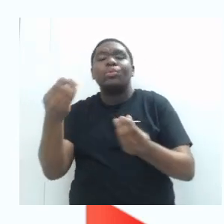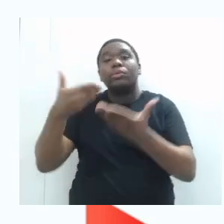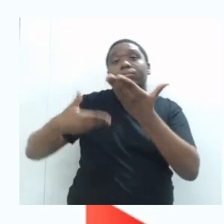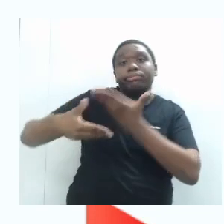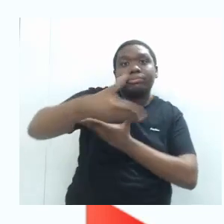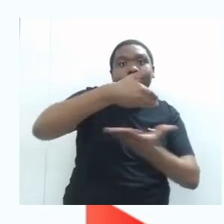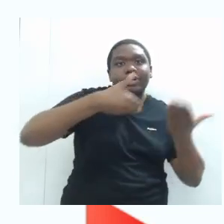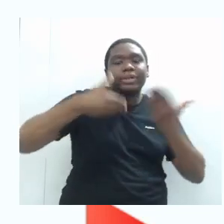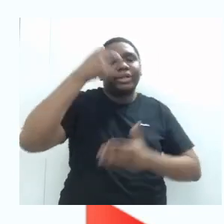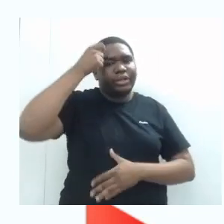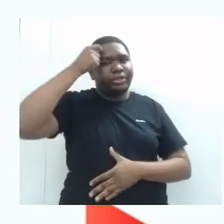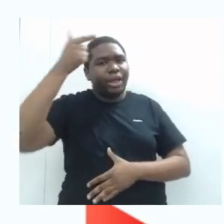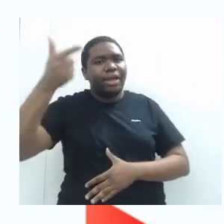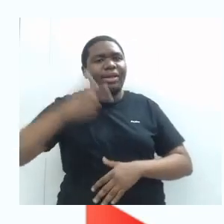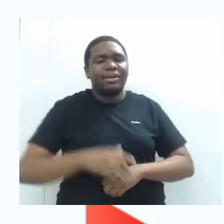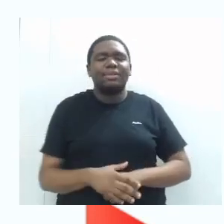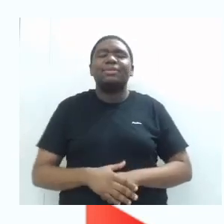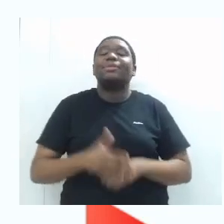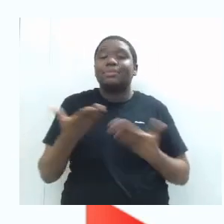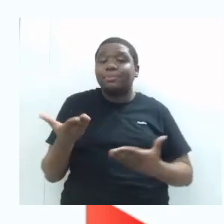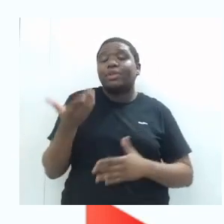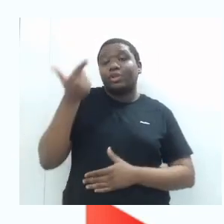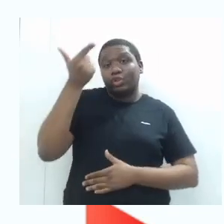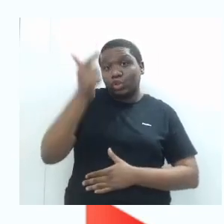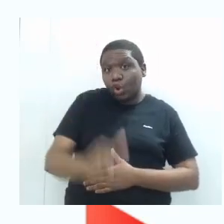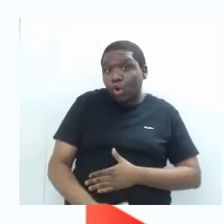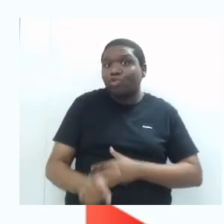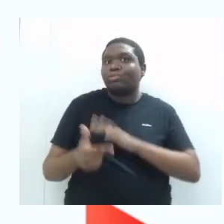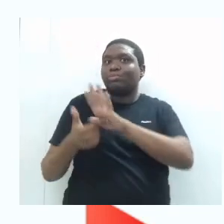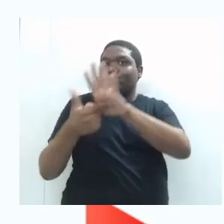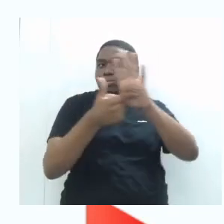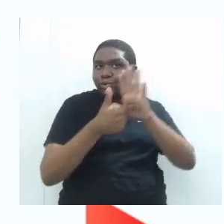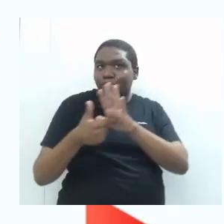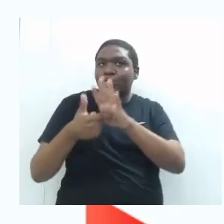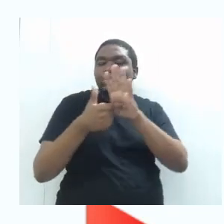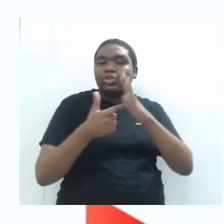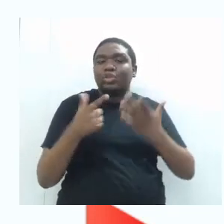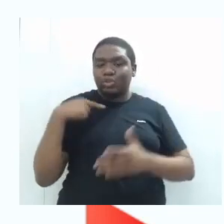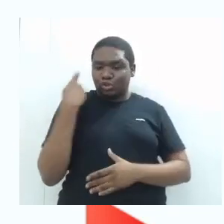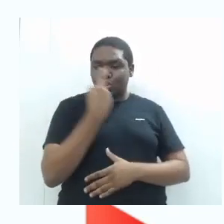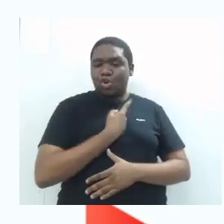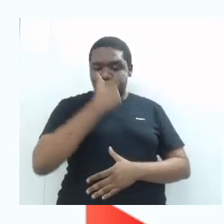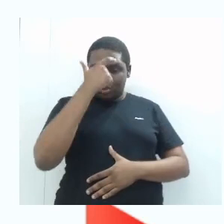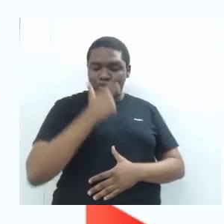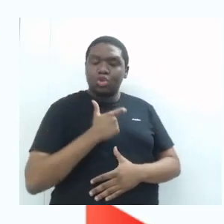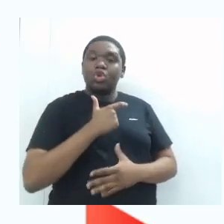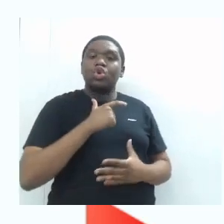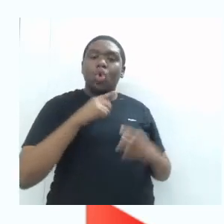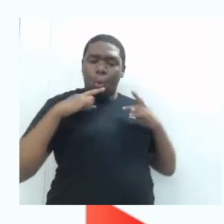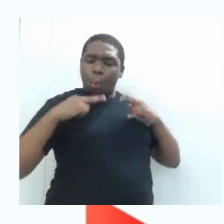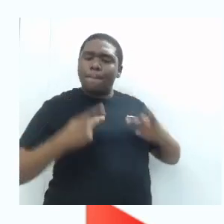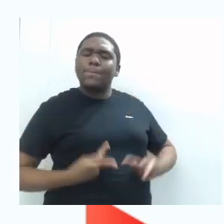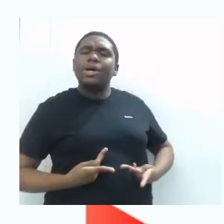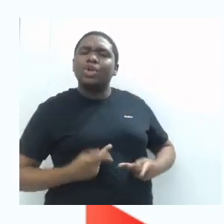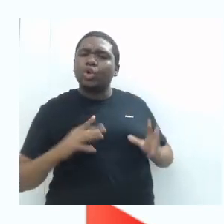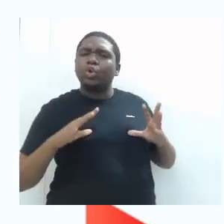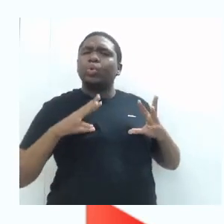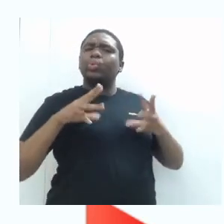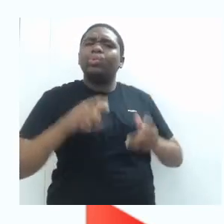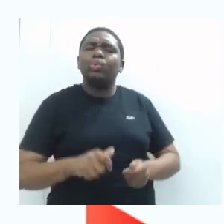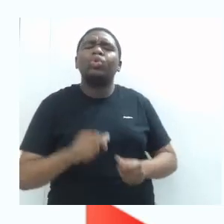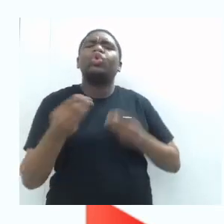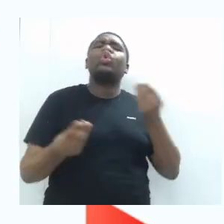Gostaria, mais uma vez, olha aí o destaque, o contato dos seres humanos com o mundo é mediado